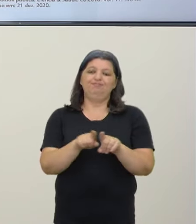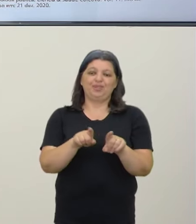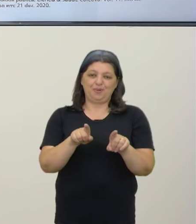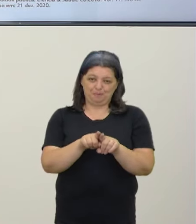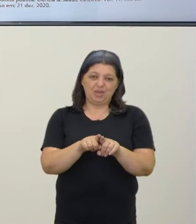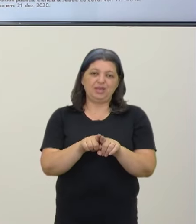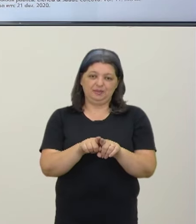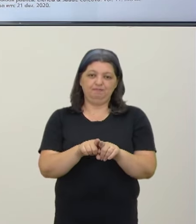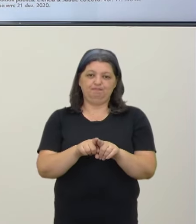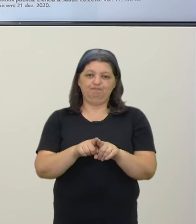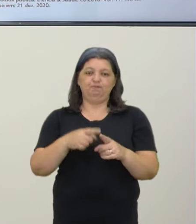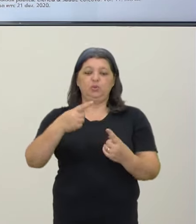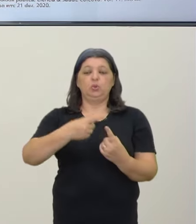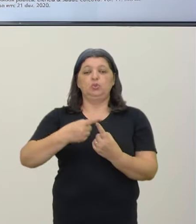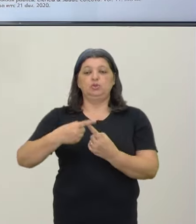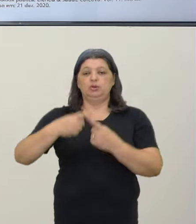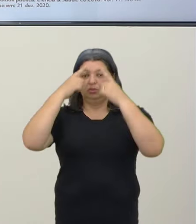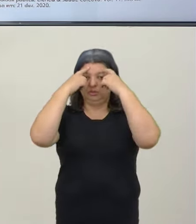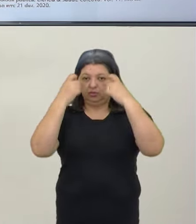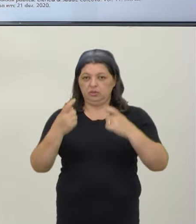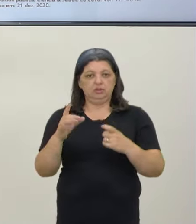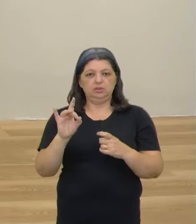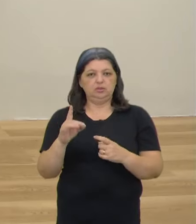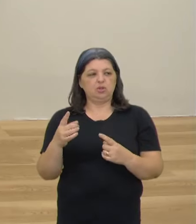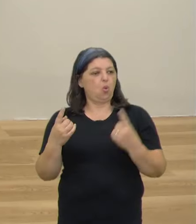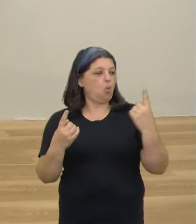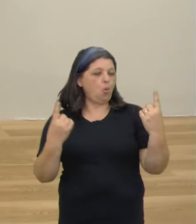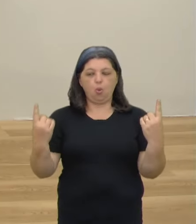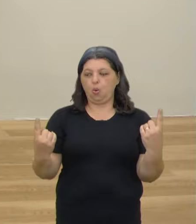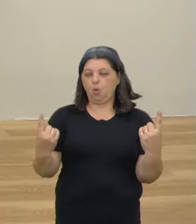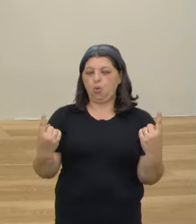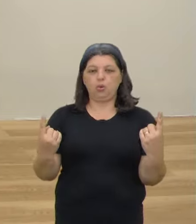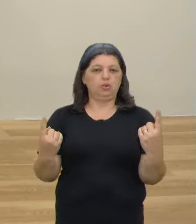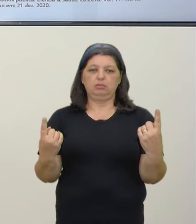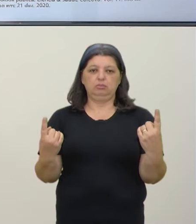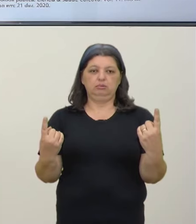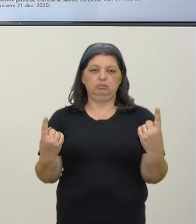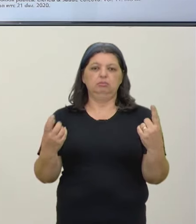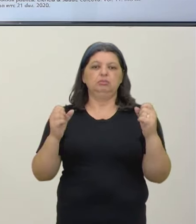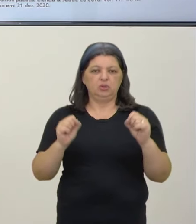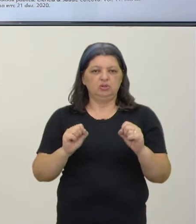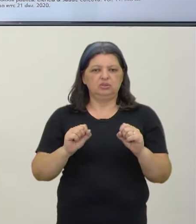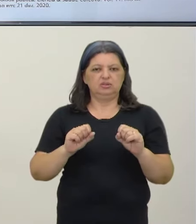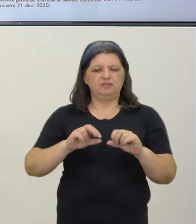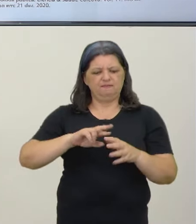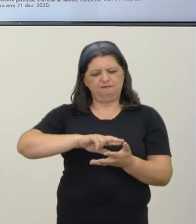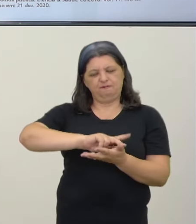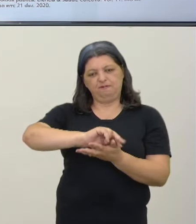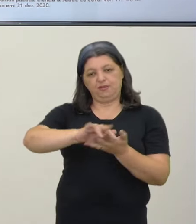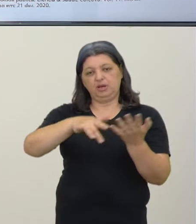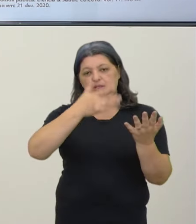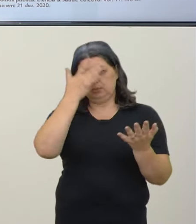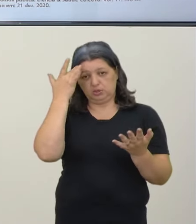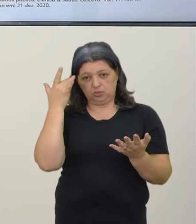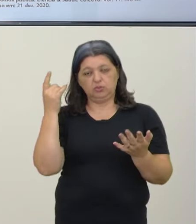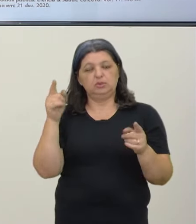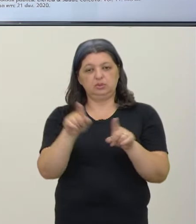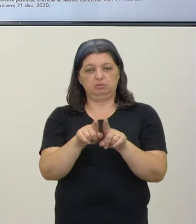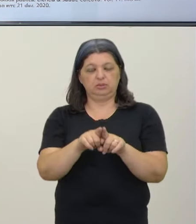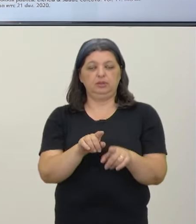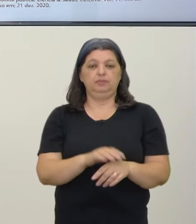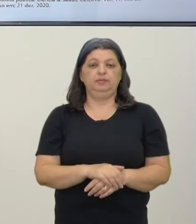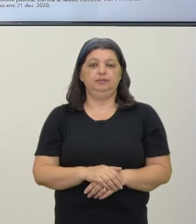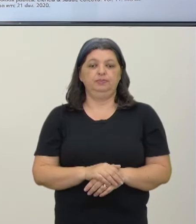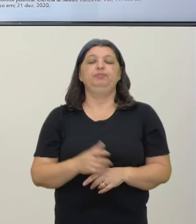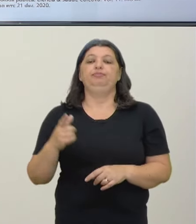configura como um tipo de violência. Violência não é só um para um, né? Pode ser em relação a várias pessoas. E ela